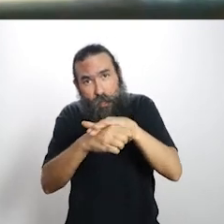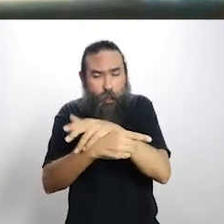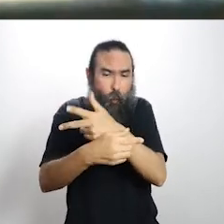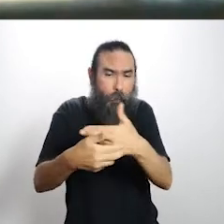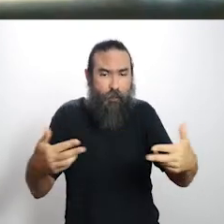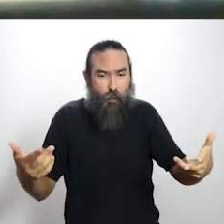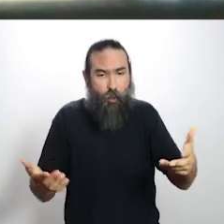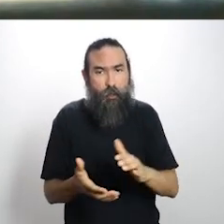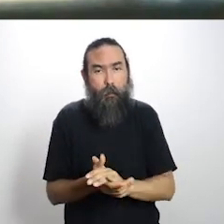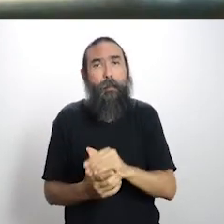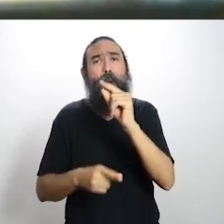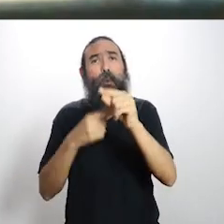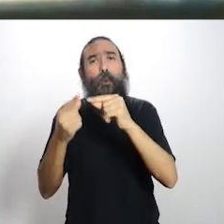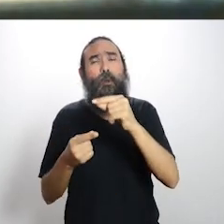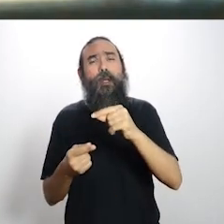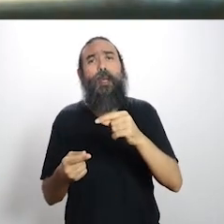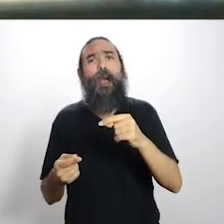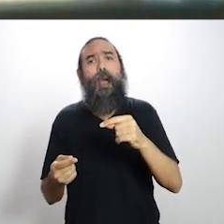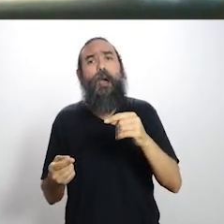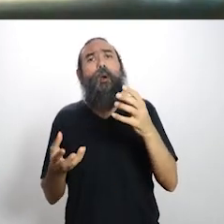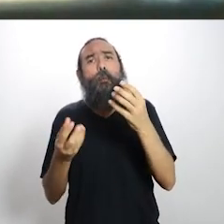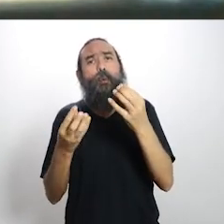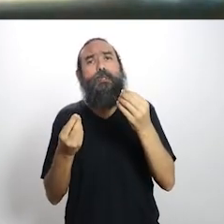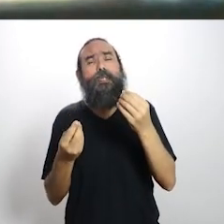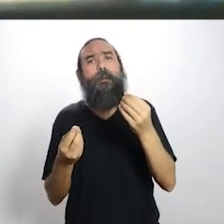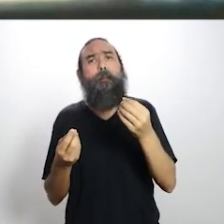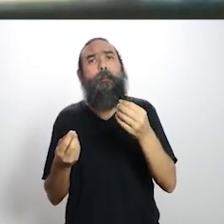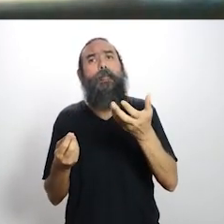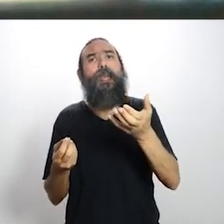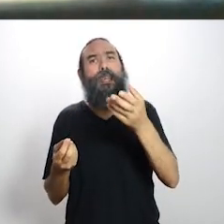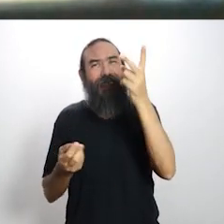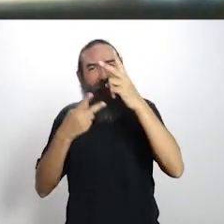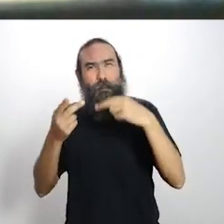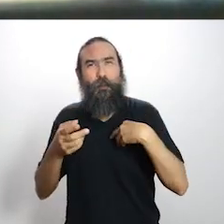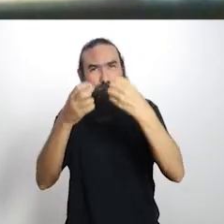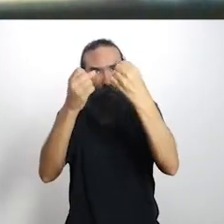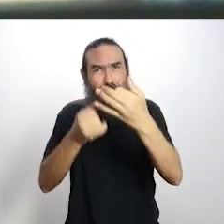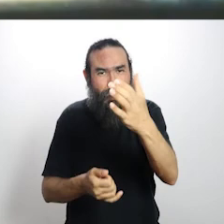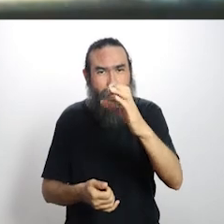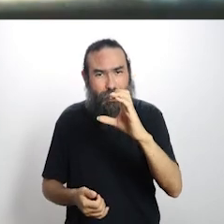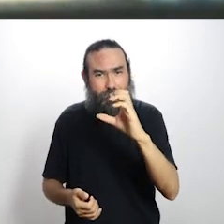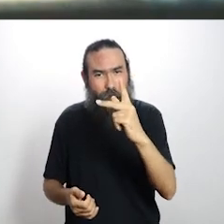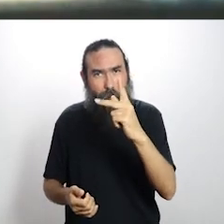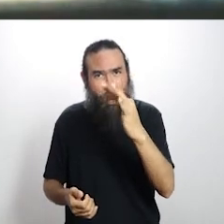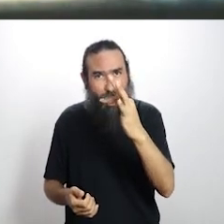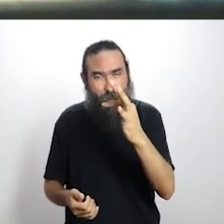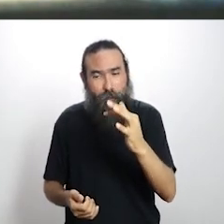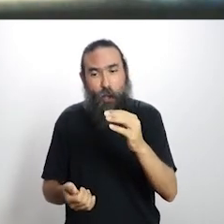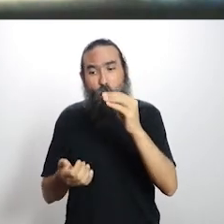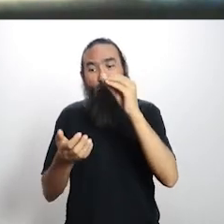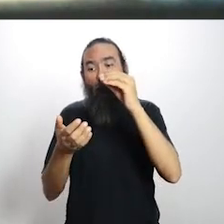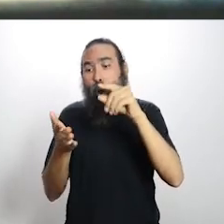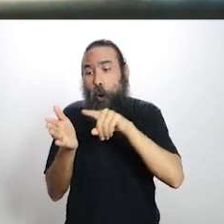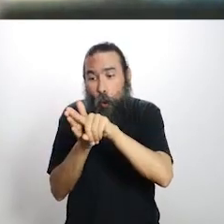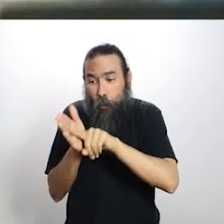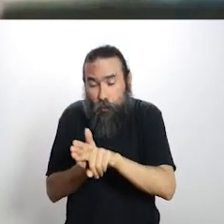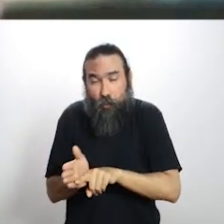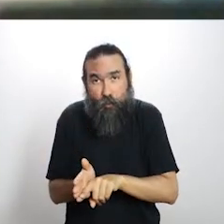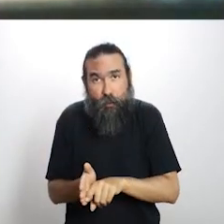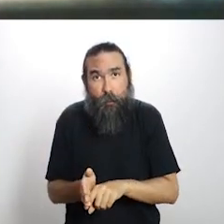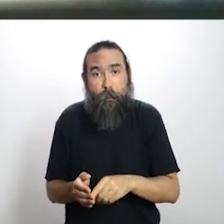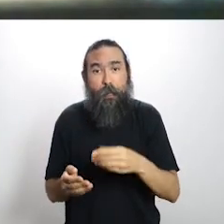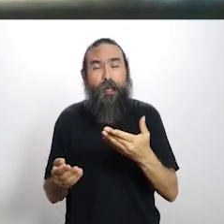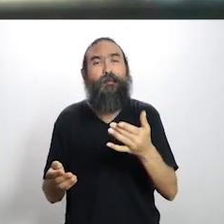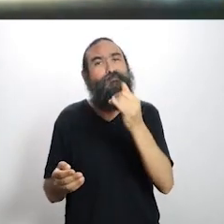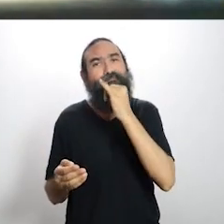aqui pena que o Célio não está ouvindo que sobre a questão do compartilhamento da base de dados dessa desse projeto